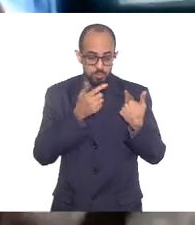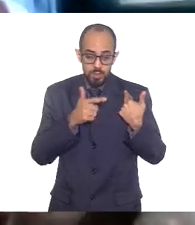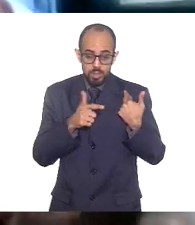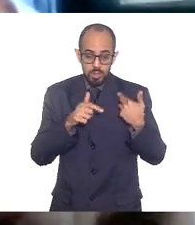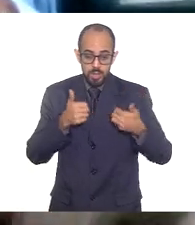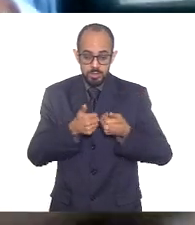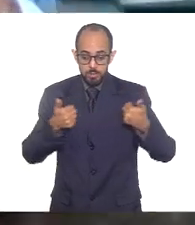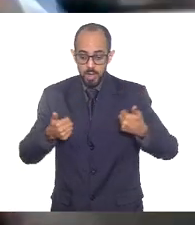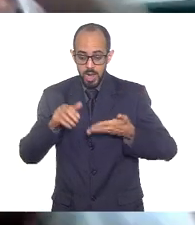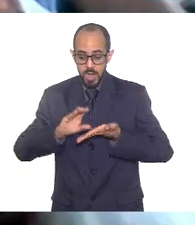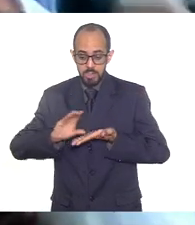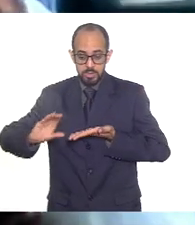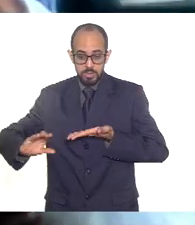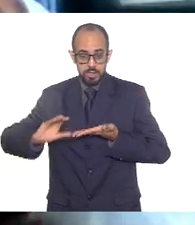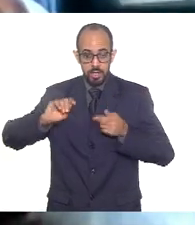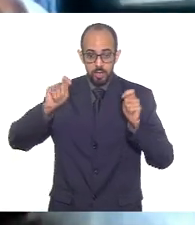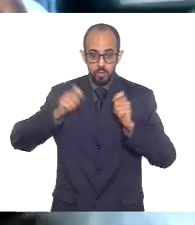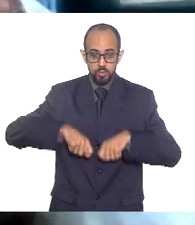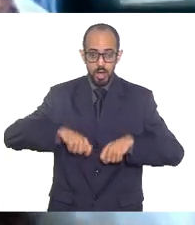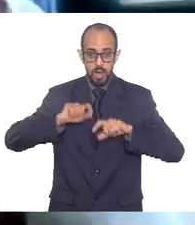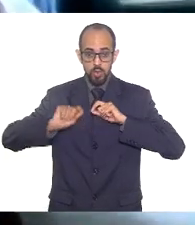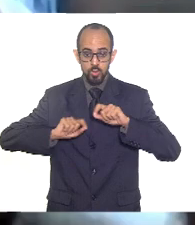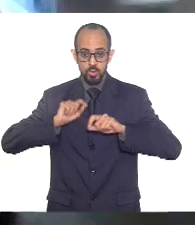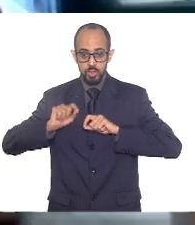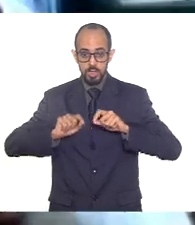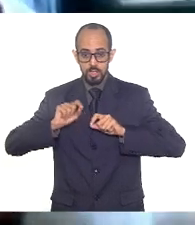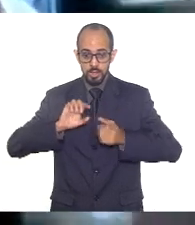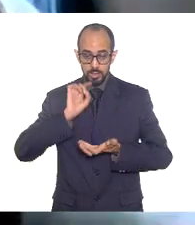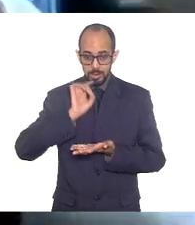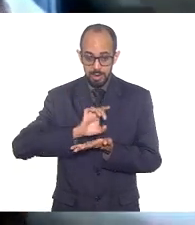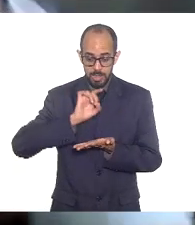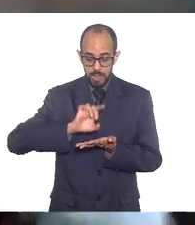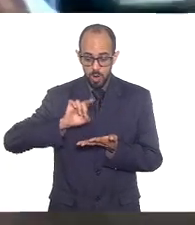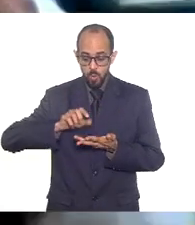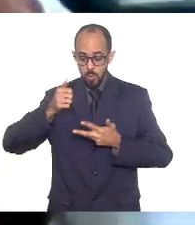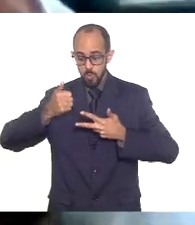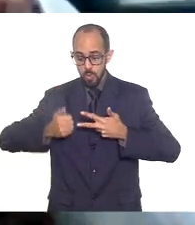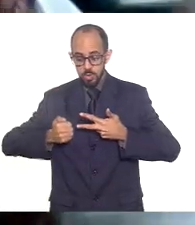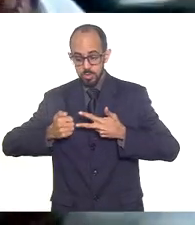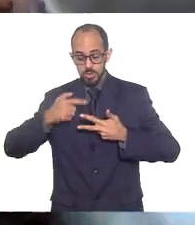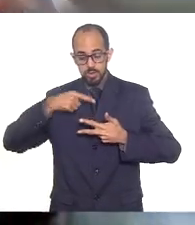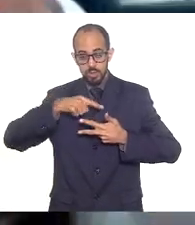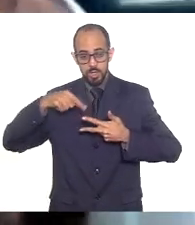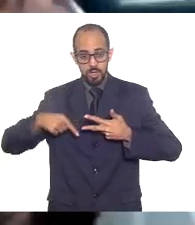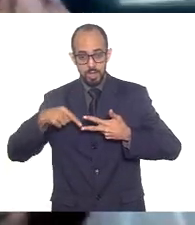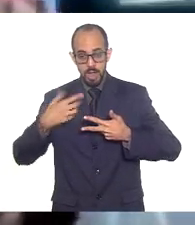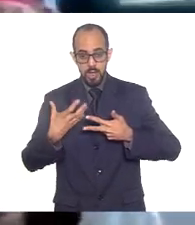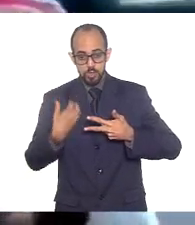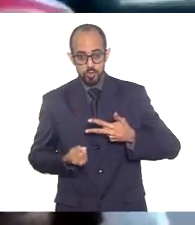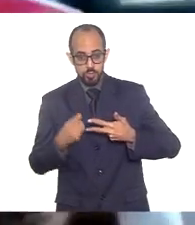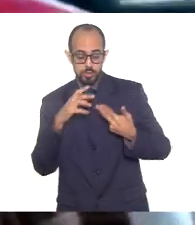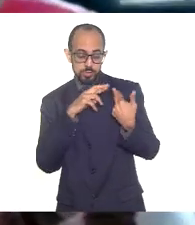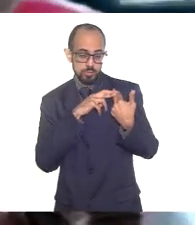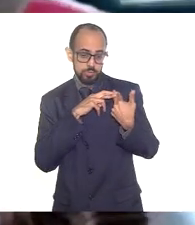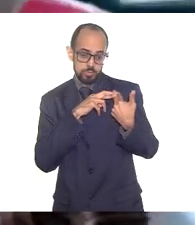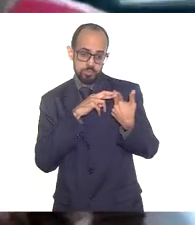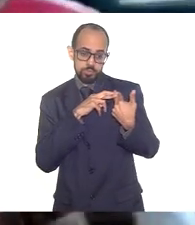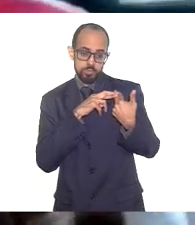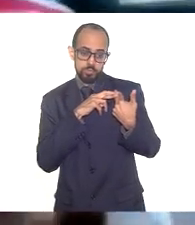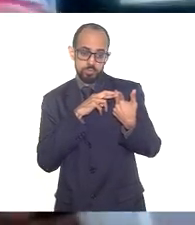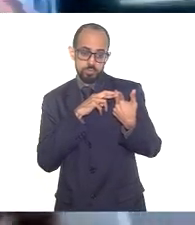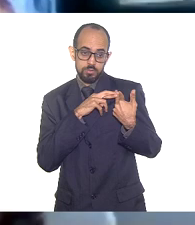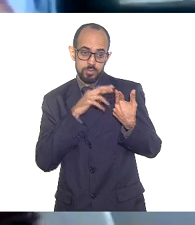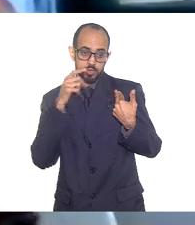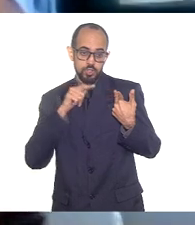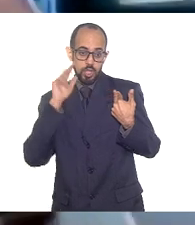receita É claro que eu podia o ícone medida por